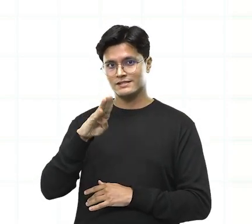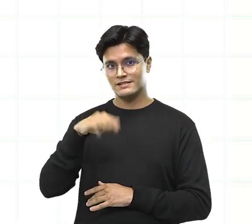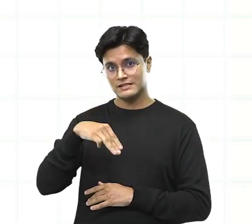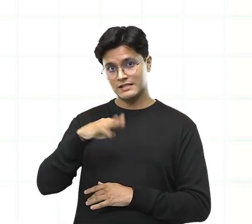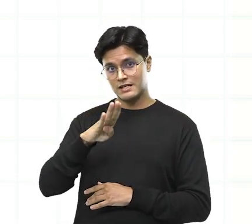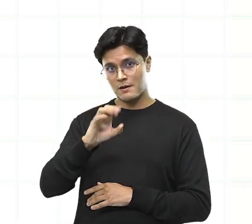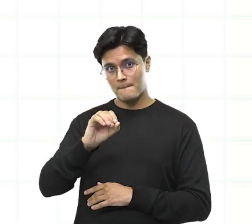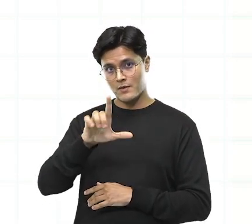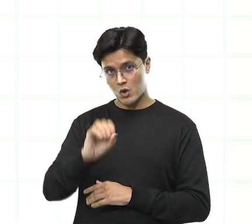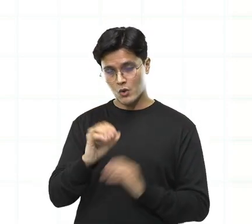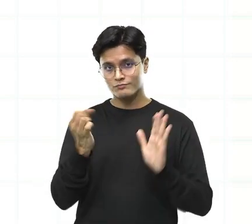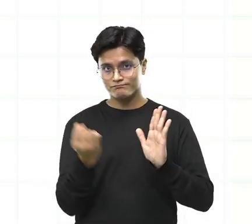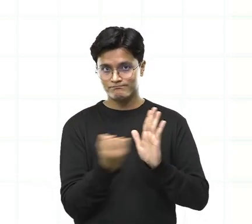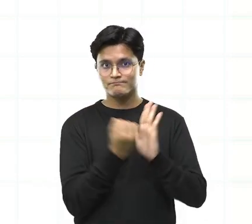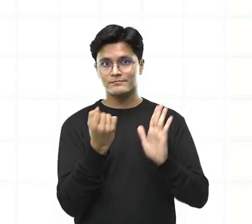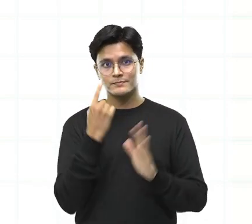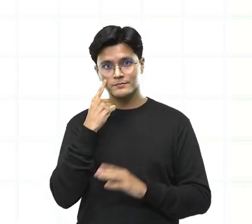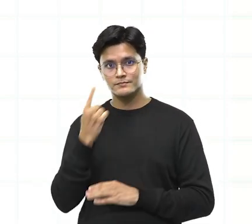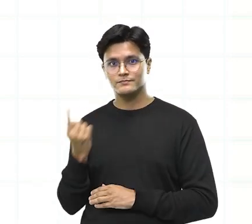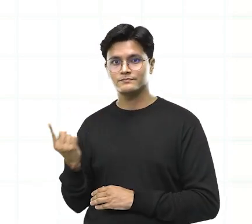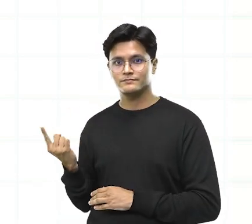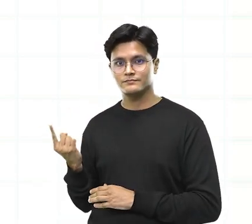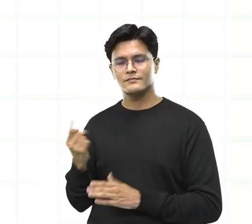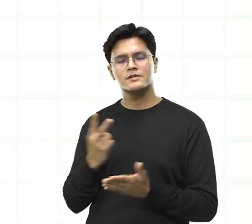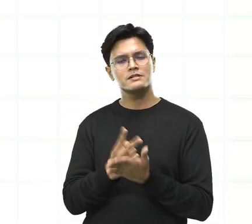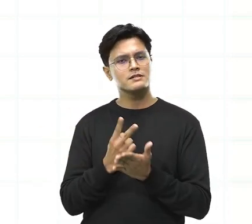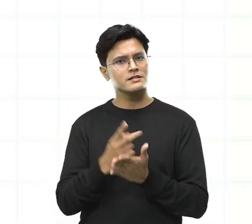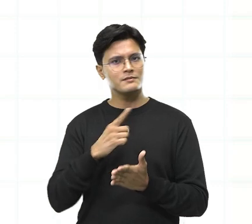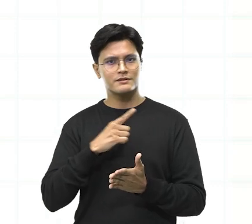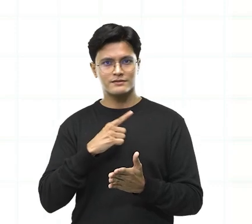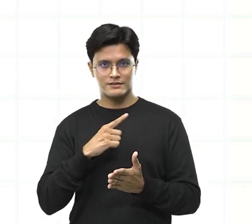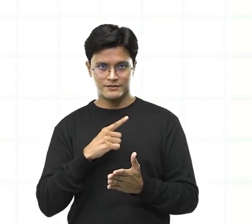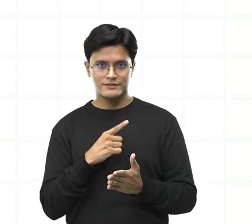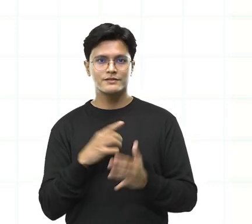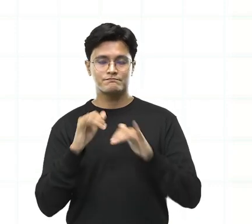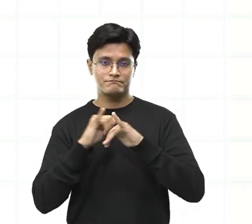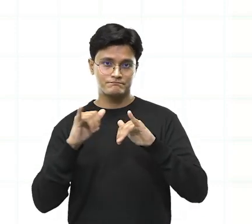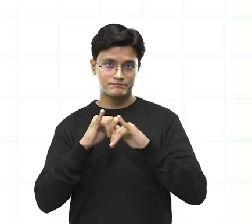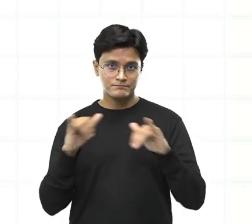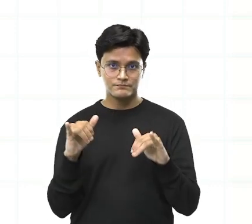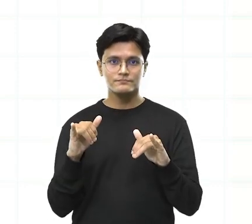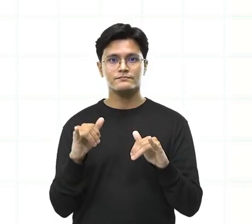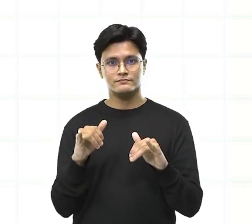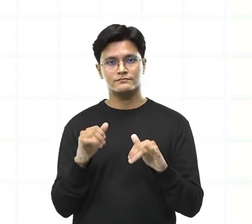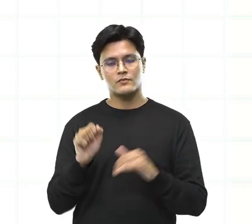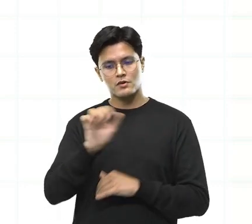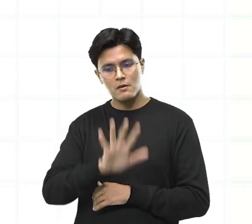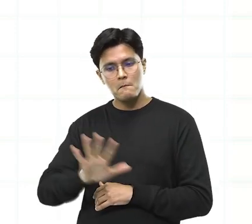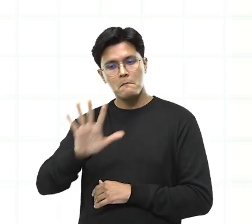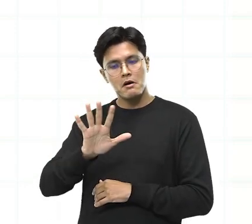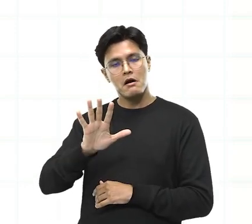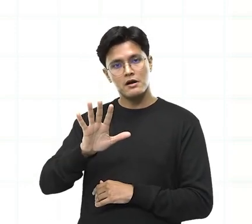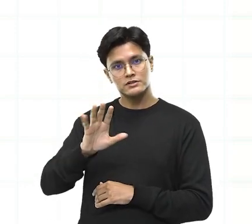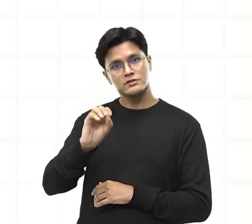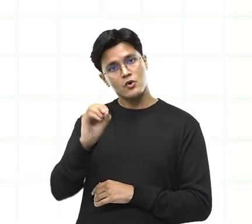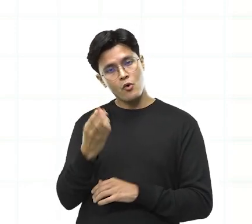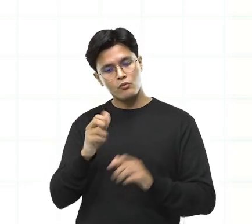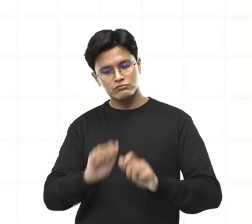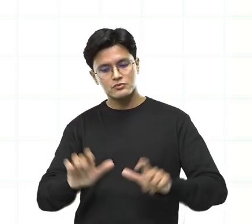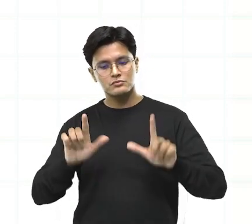Então, o símbolo ele vai estar presente aí sempre numa propaganda. Então, imagem ou elemento gráfico que